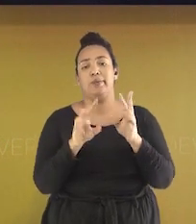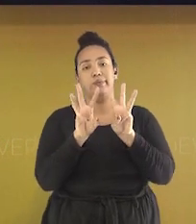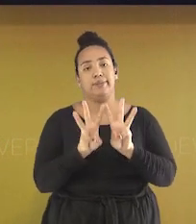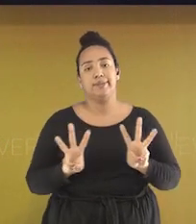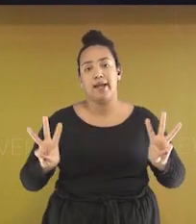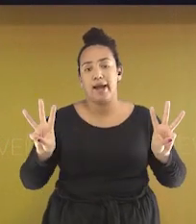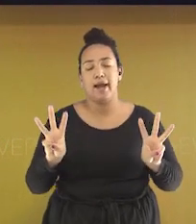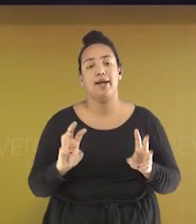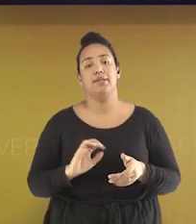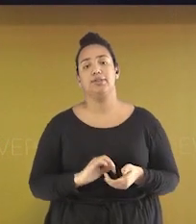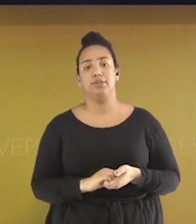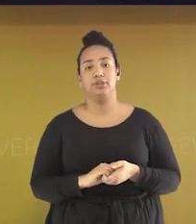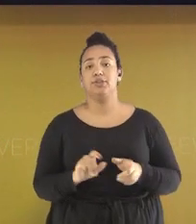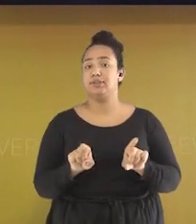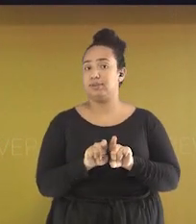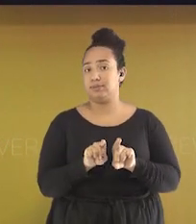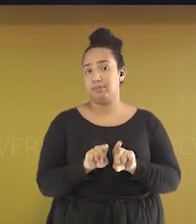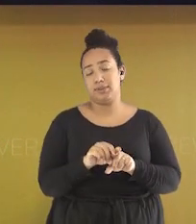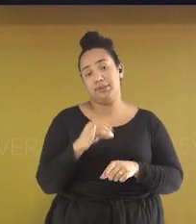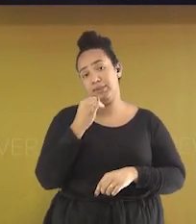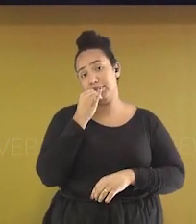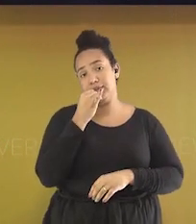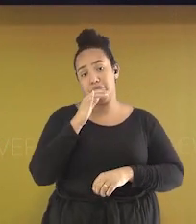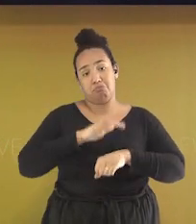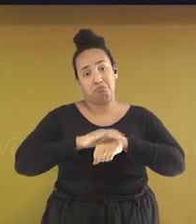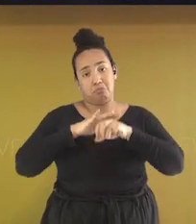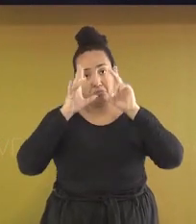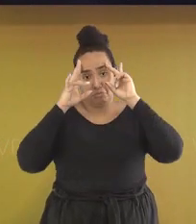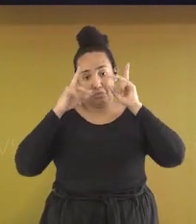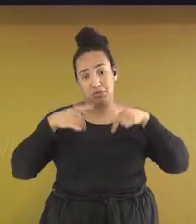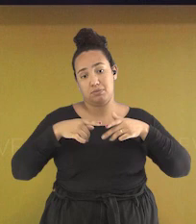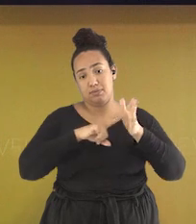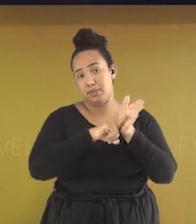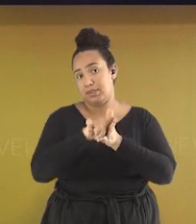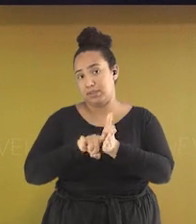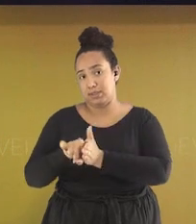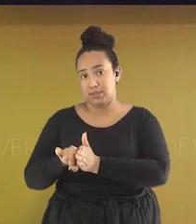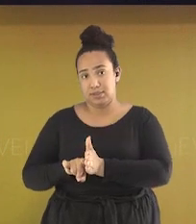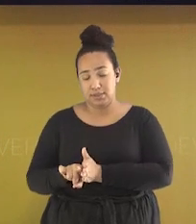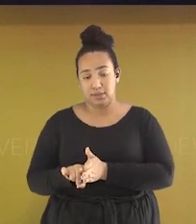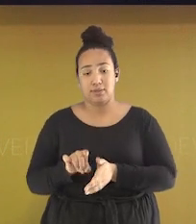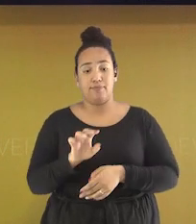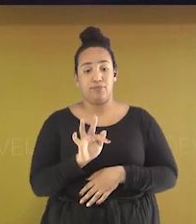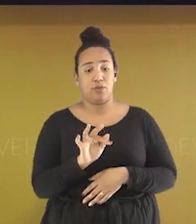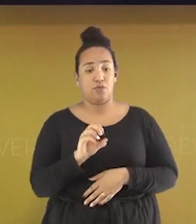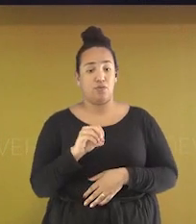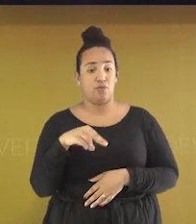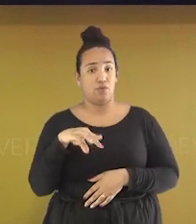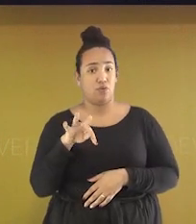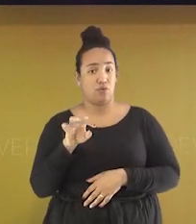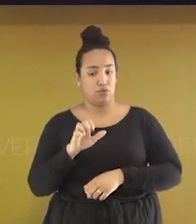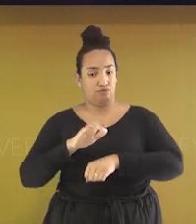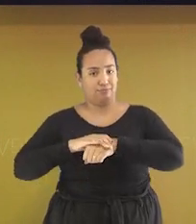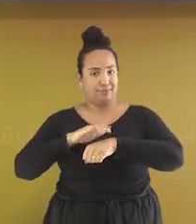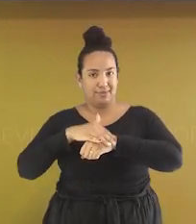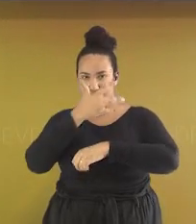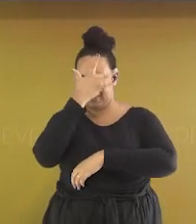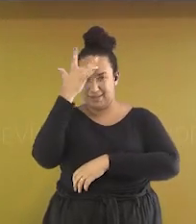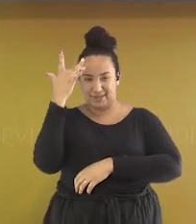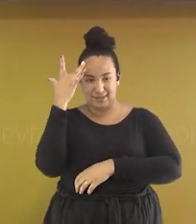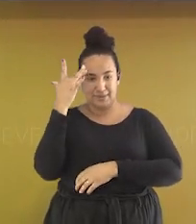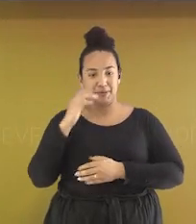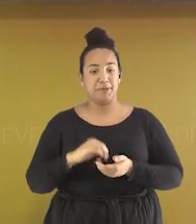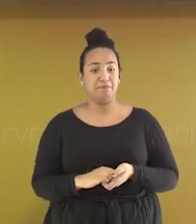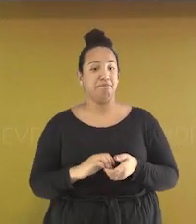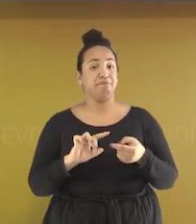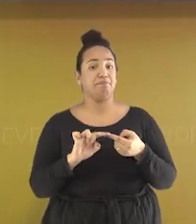jornal, um site da internet e até uma pesquisa que a própria pessoa fez. Nesse caso, a fonte vem como o próprio autor. Depois